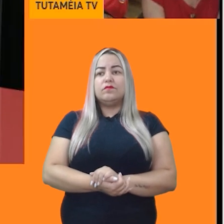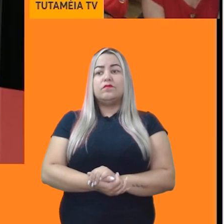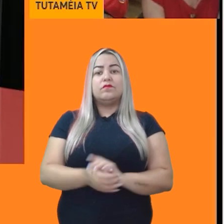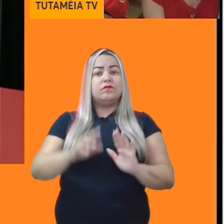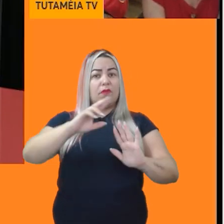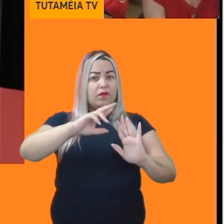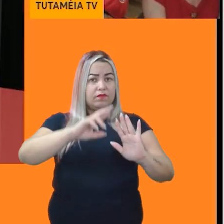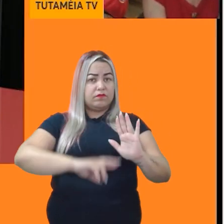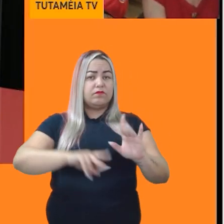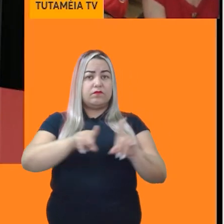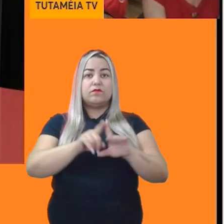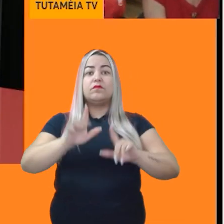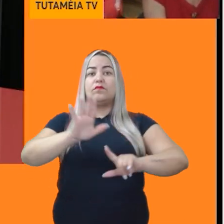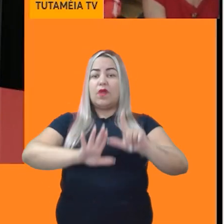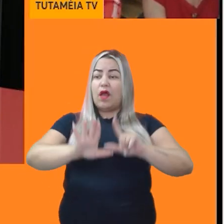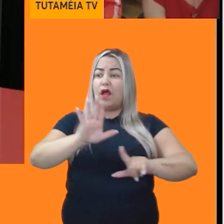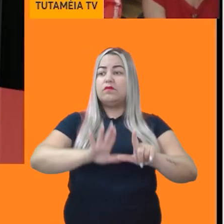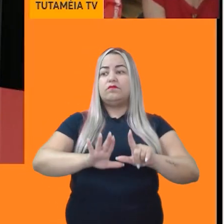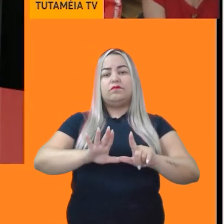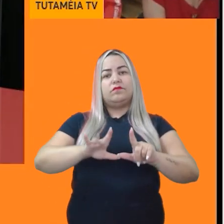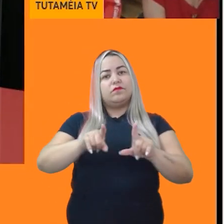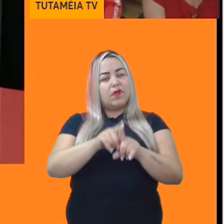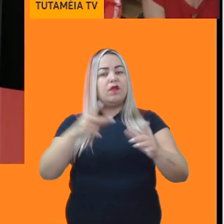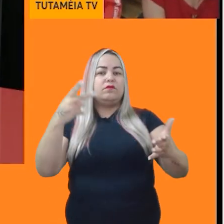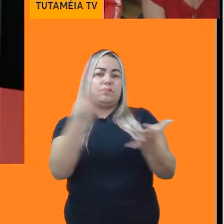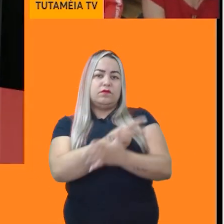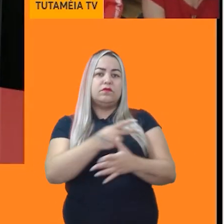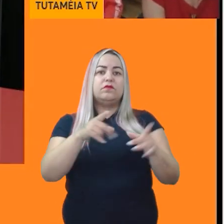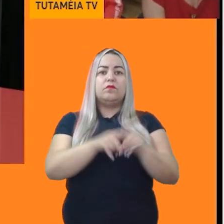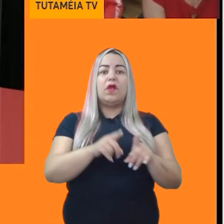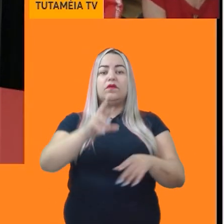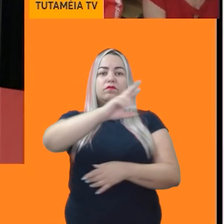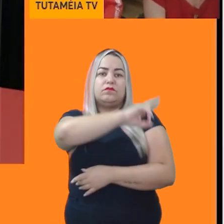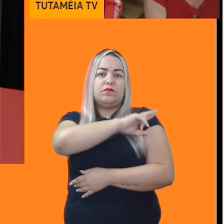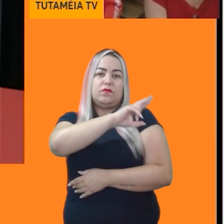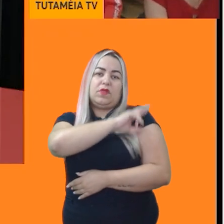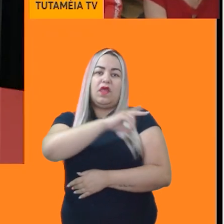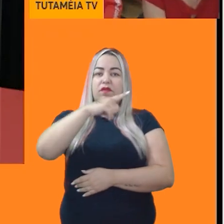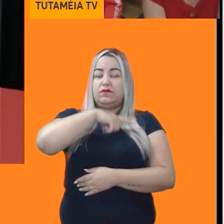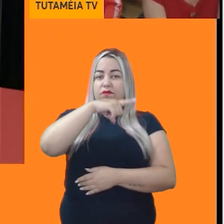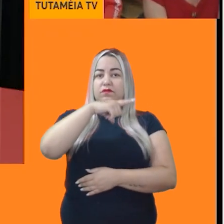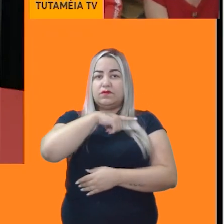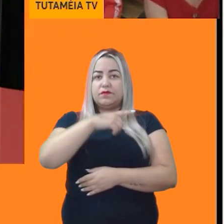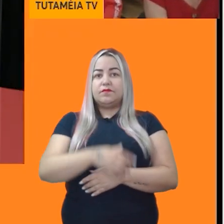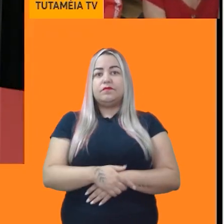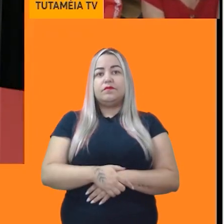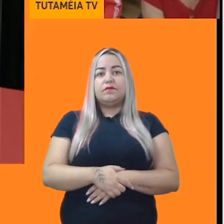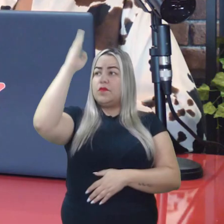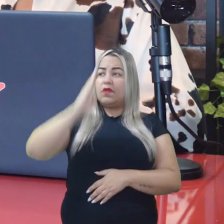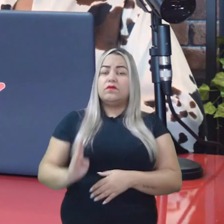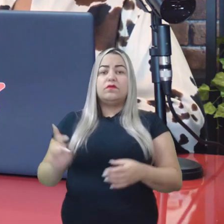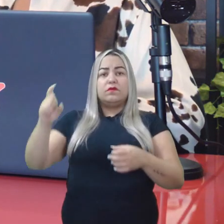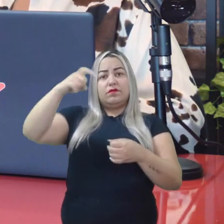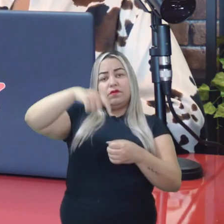sociais, né, que é, na realidade, regulação aí das plataformas, a forma como elas agem, quais são as responsabilidades que tem que